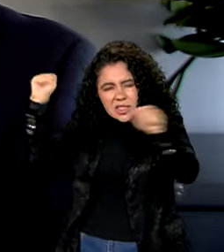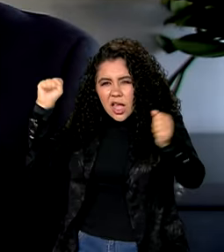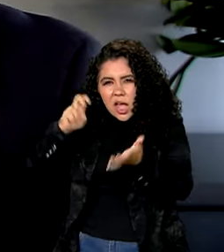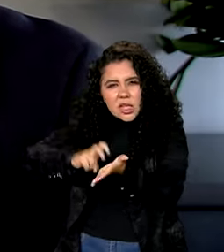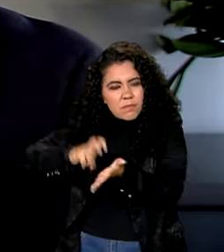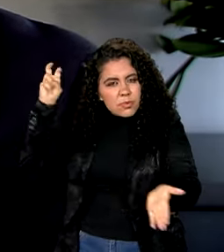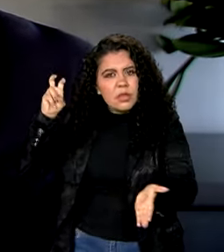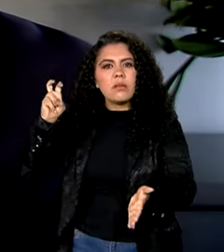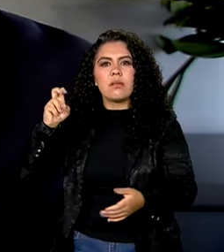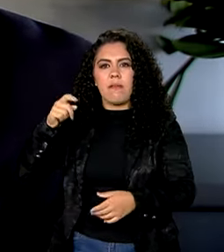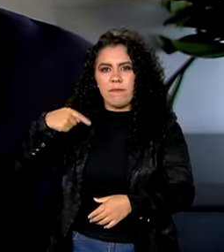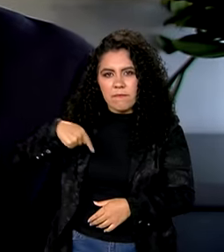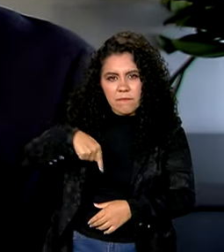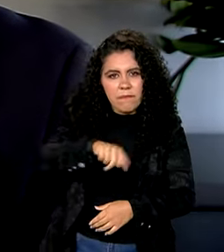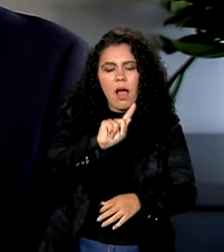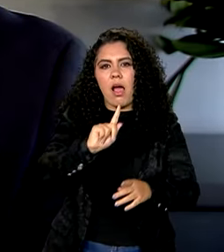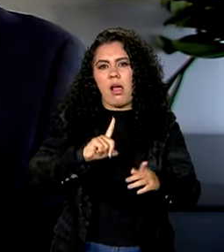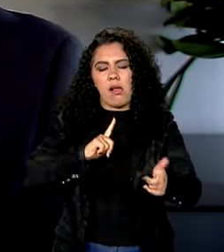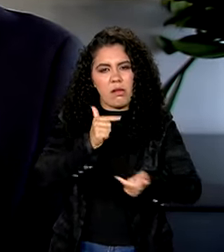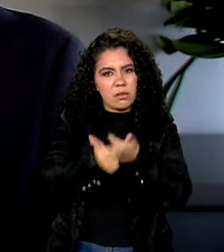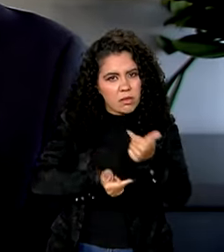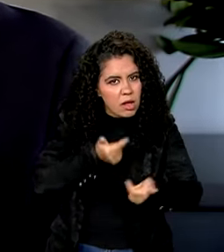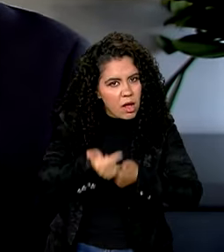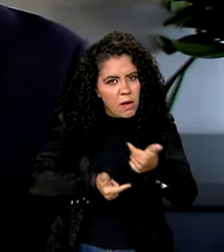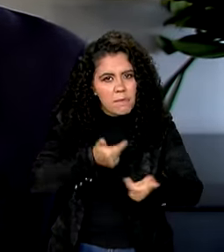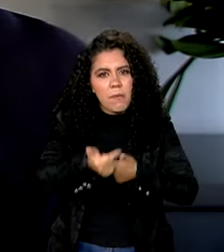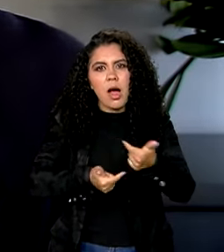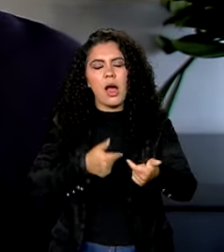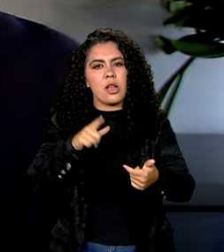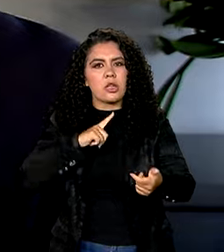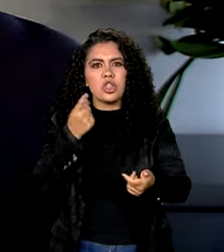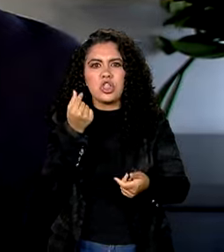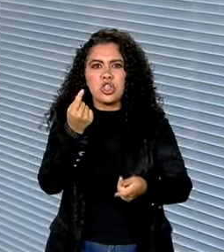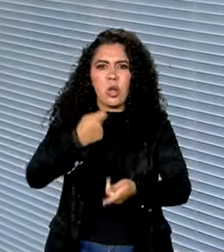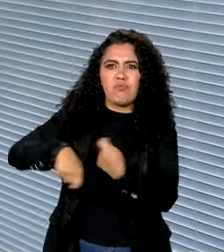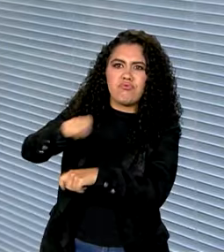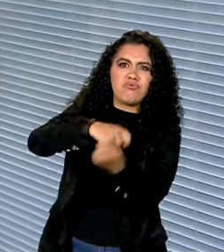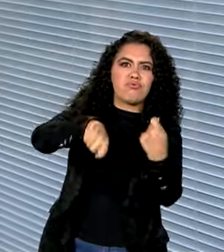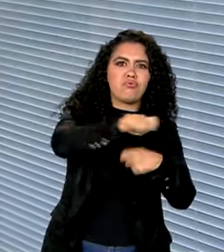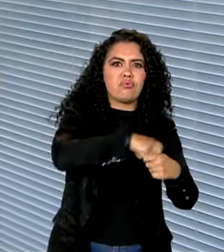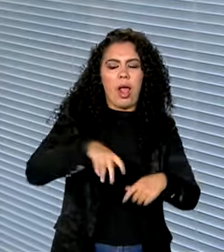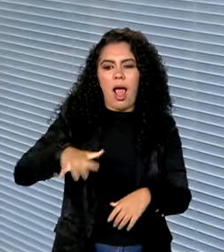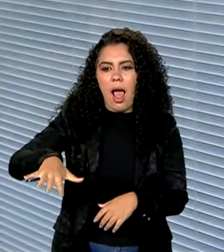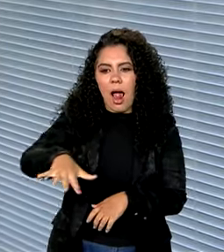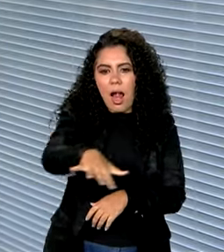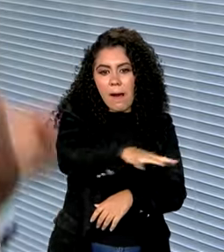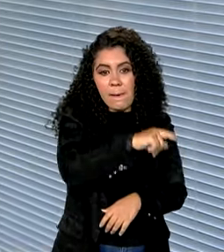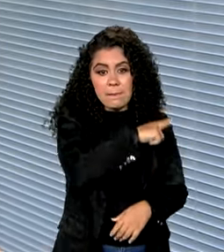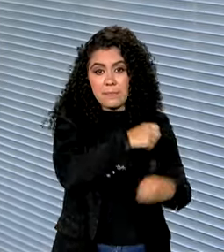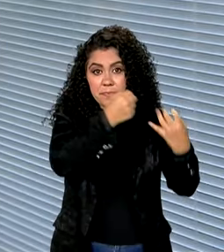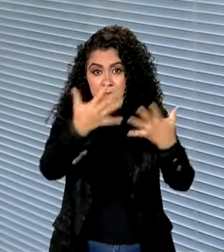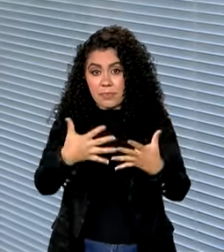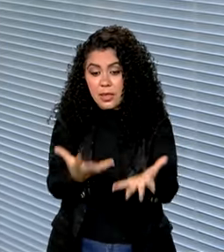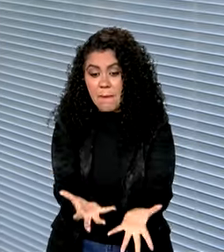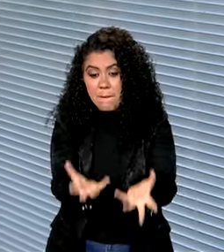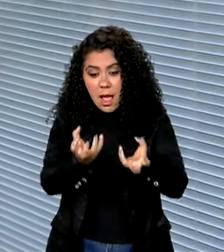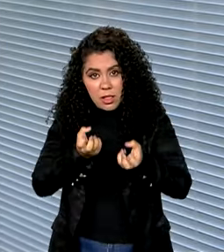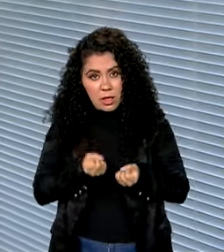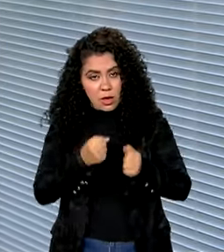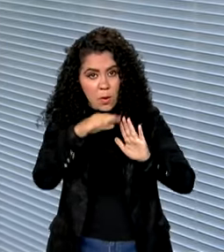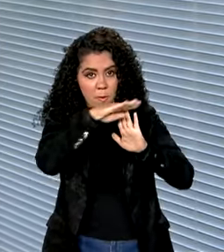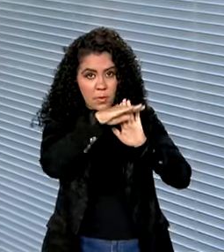e produzem valores econômicos em todas as áreas. Para aderir ao programa, os MEIs e